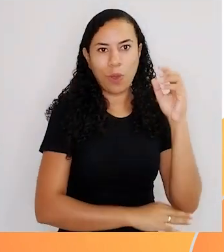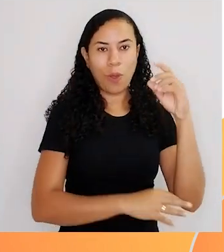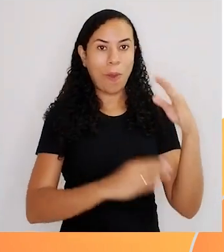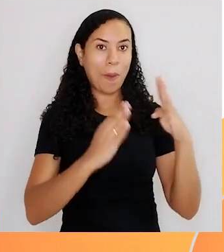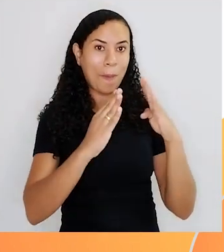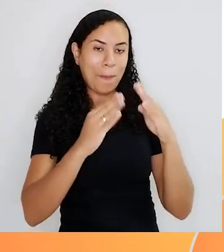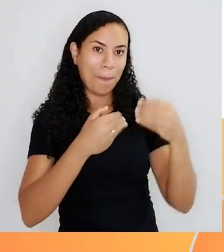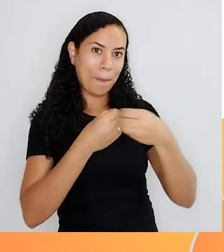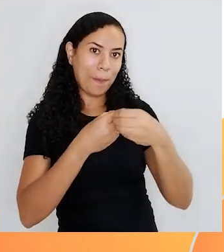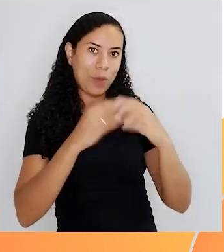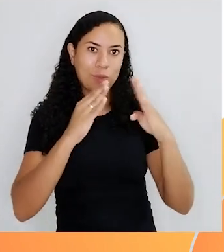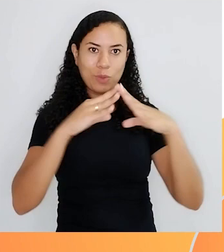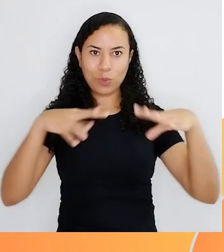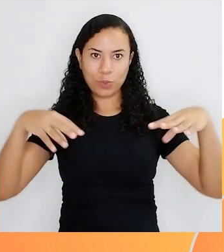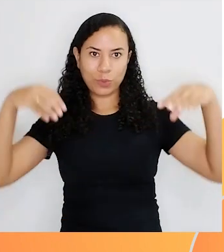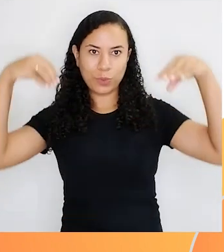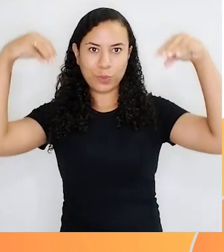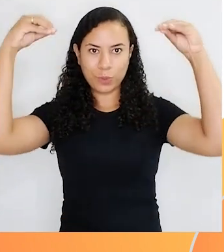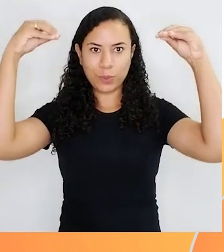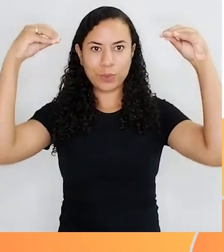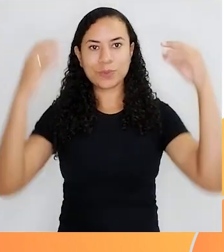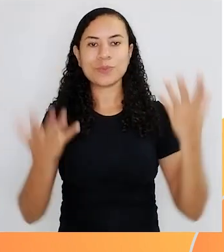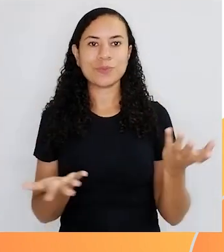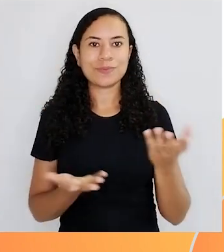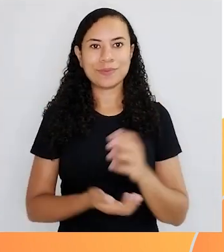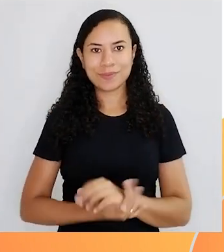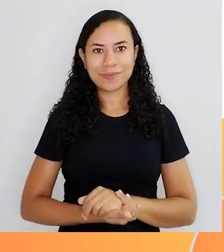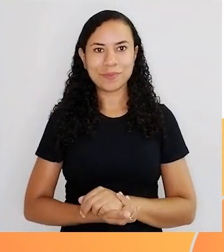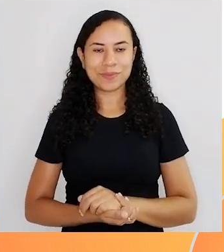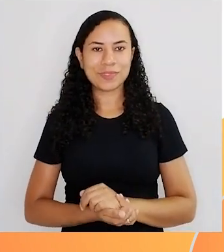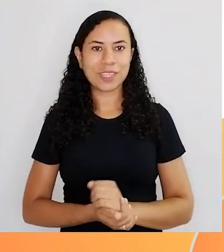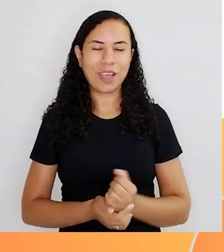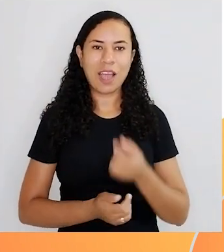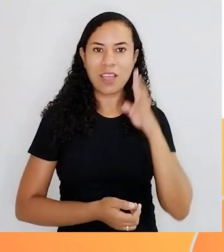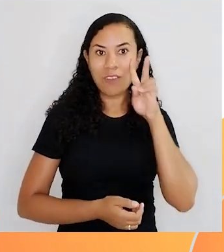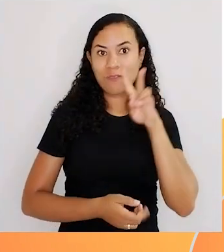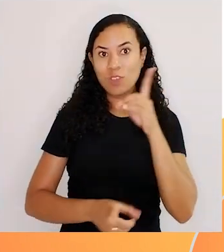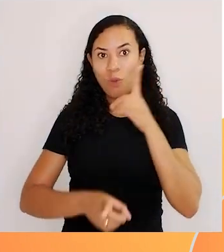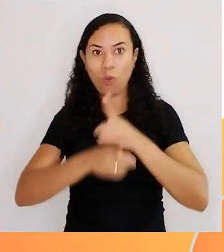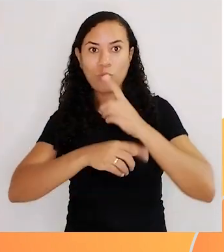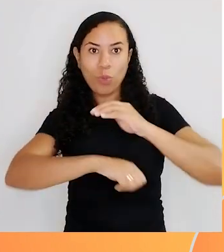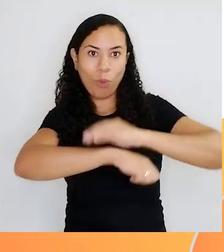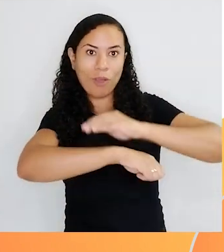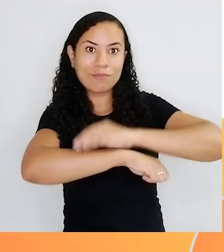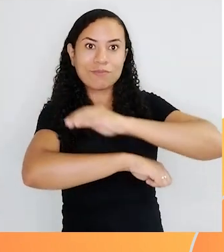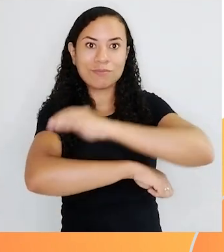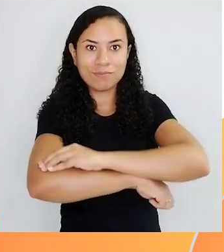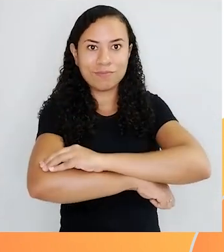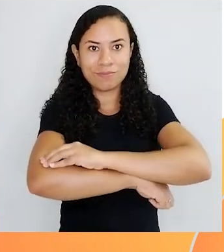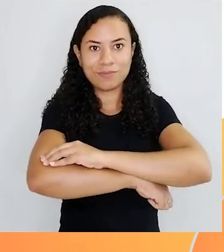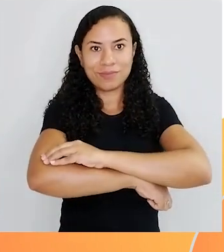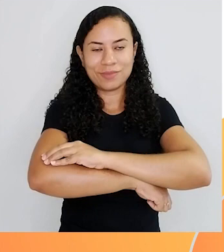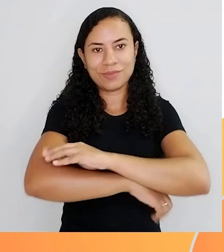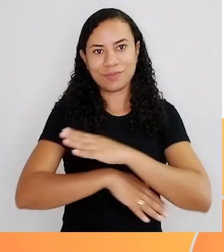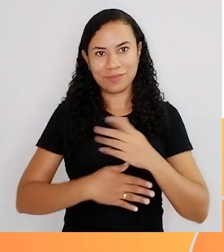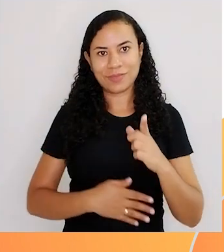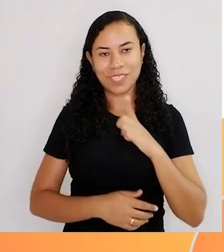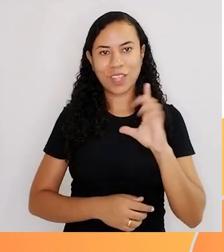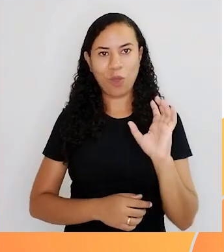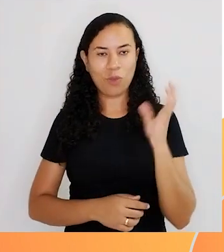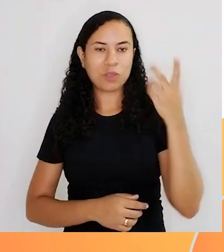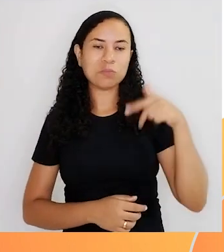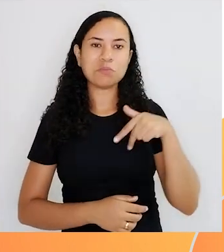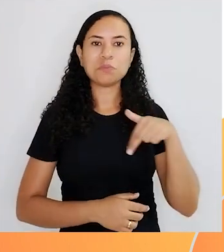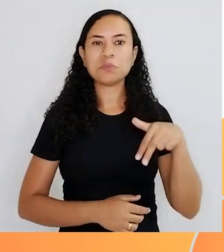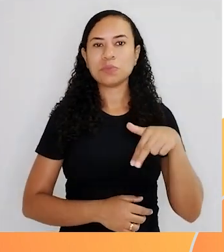castelo, na terra do castelo. E ela se deparou com uma rã. Ela estava numa situação linear quando, de repente,